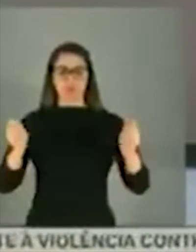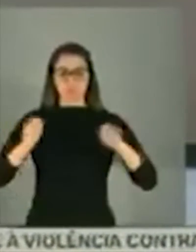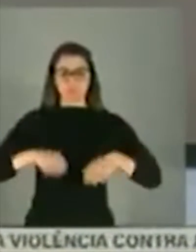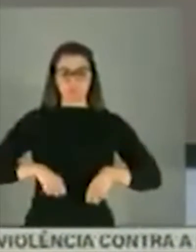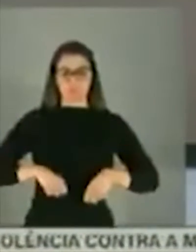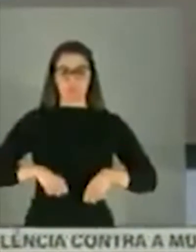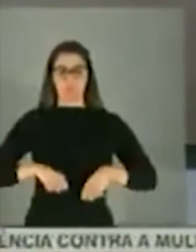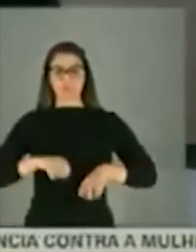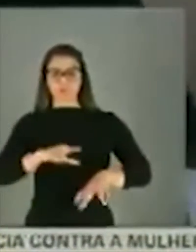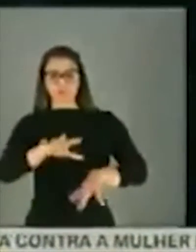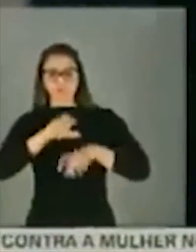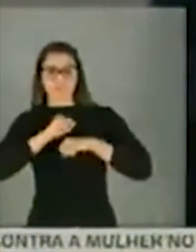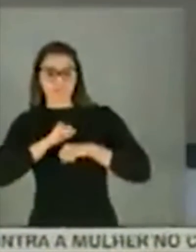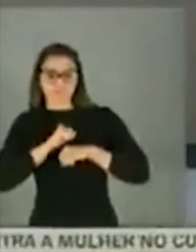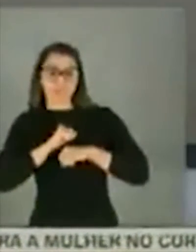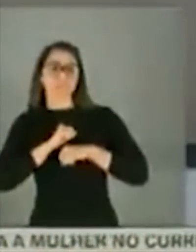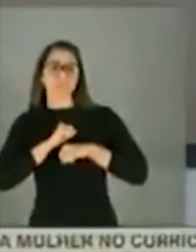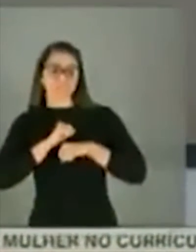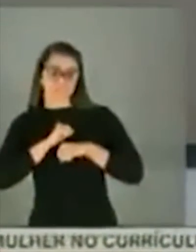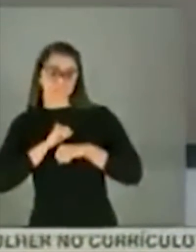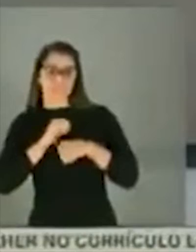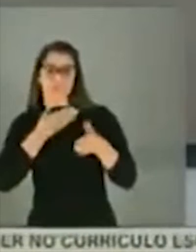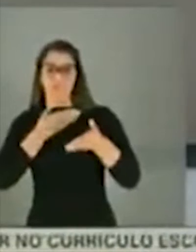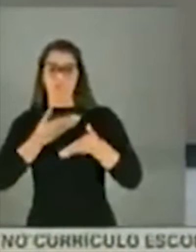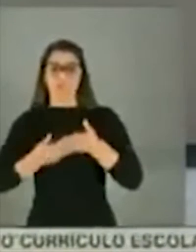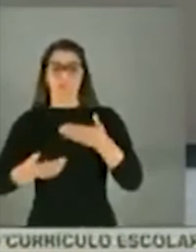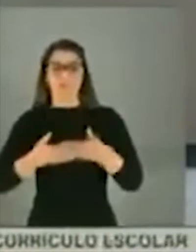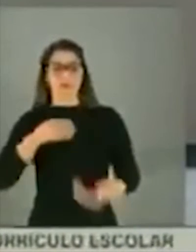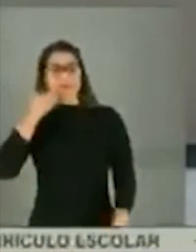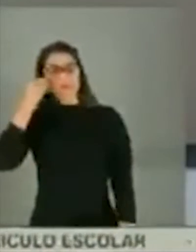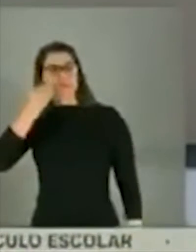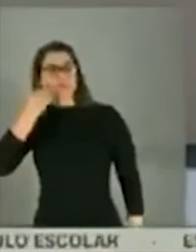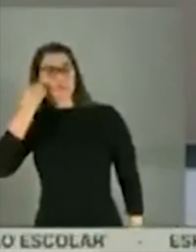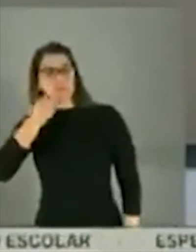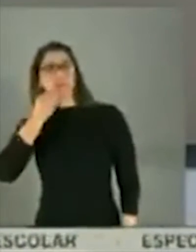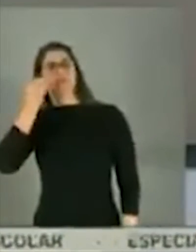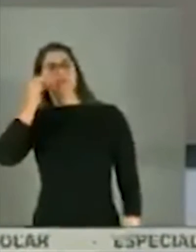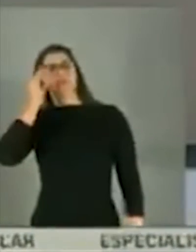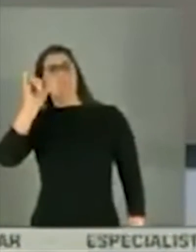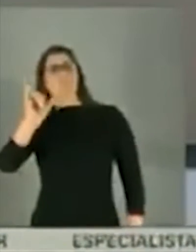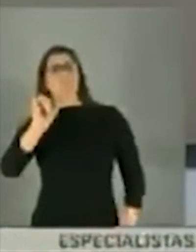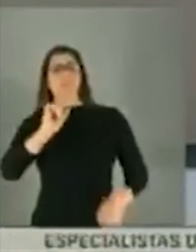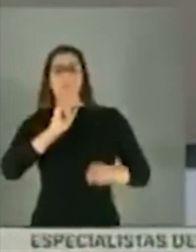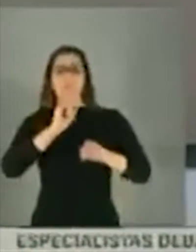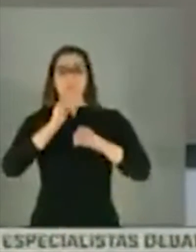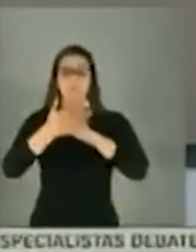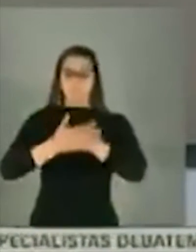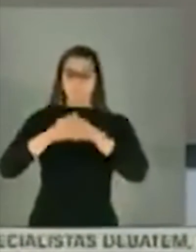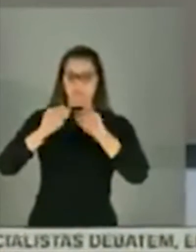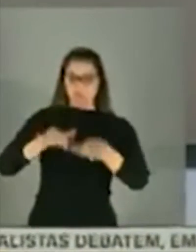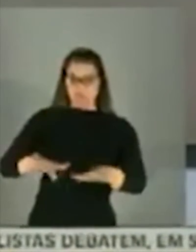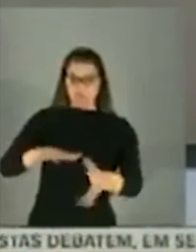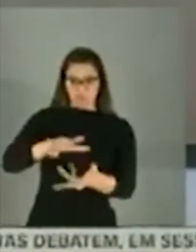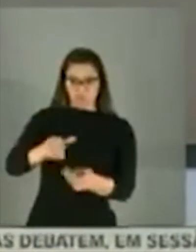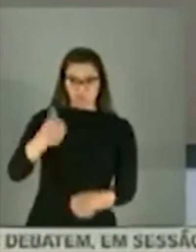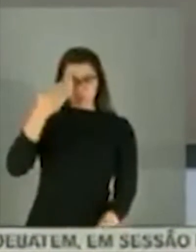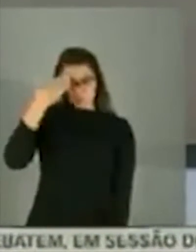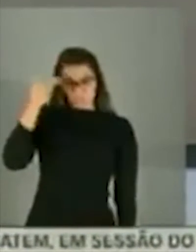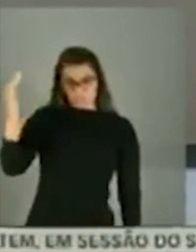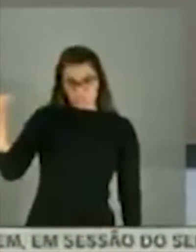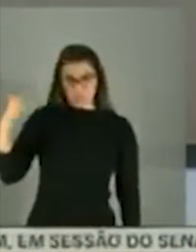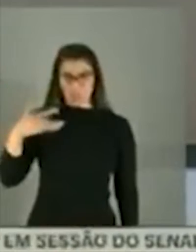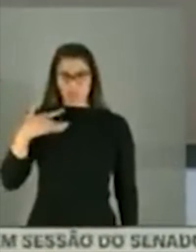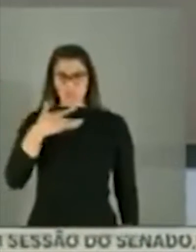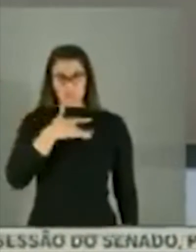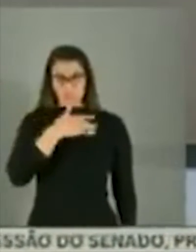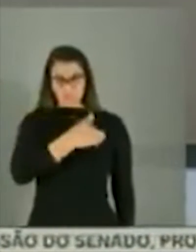possibilidade de infecção. Em qualquer experiência de combate à epidemia, em qualquer experiência de sucesso na saúde